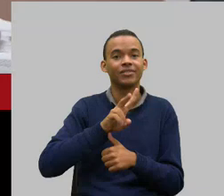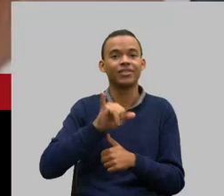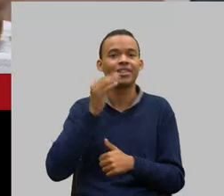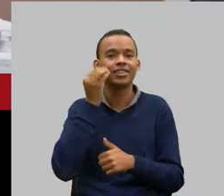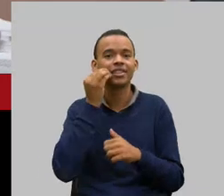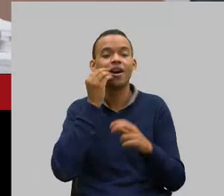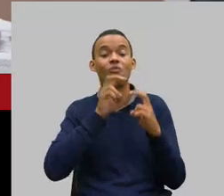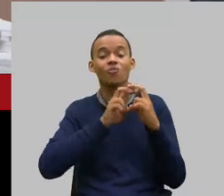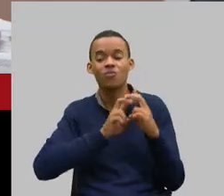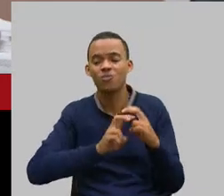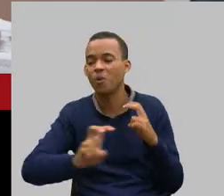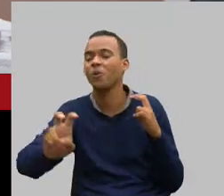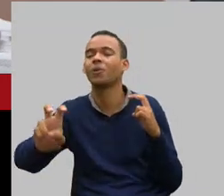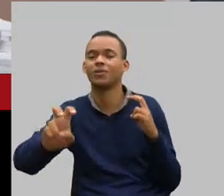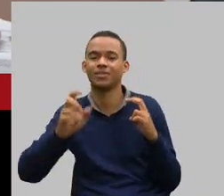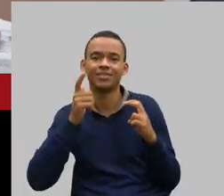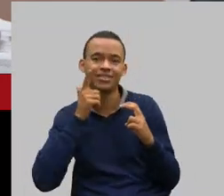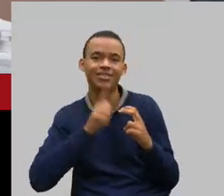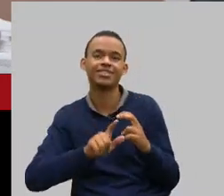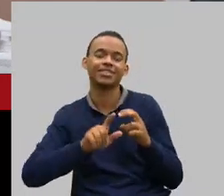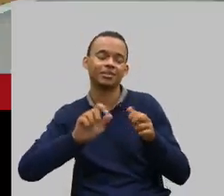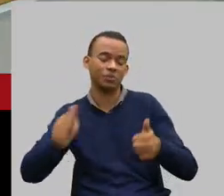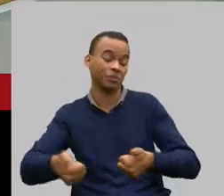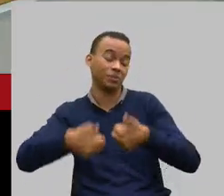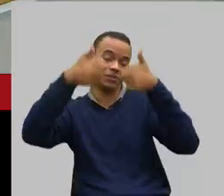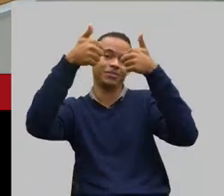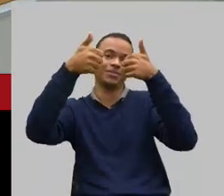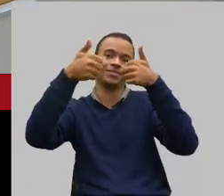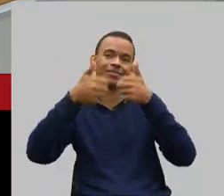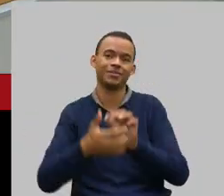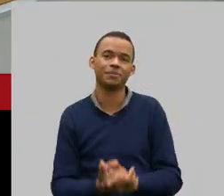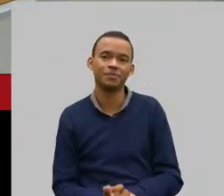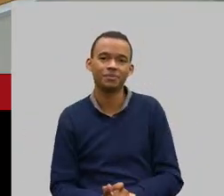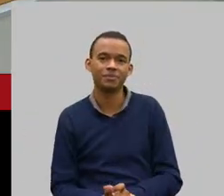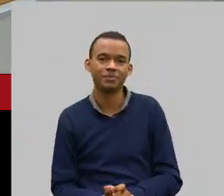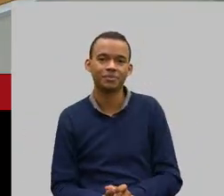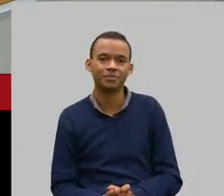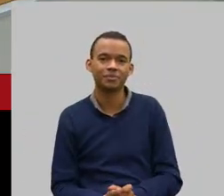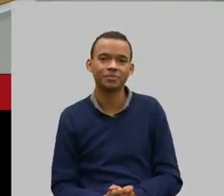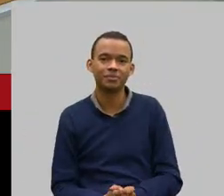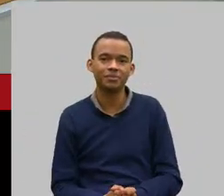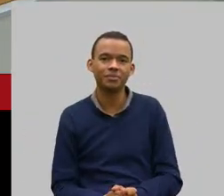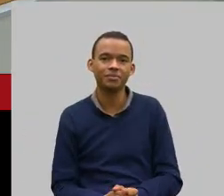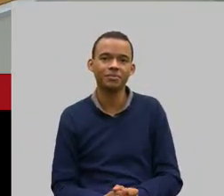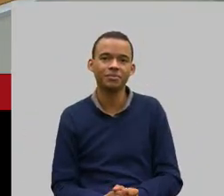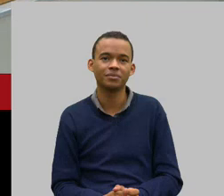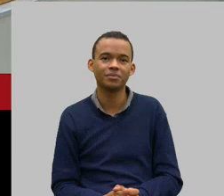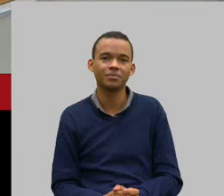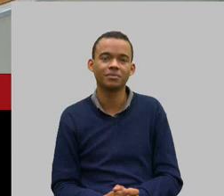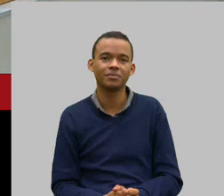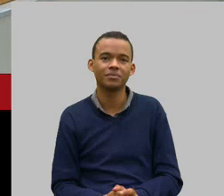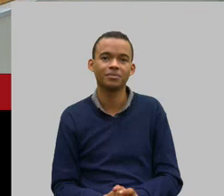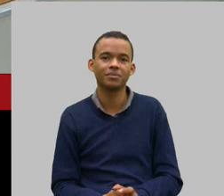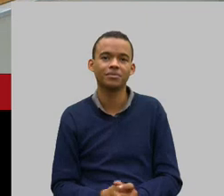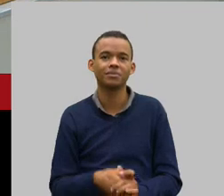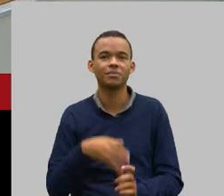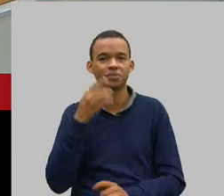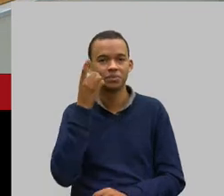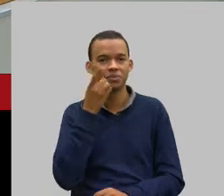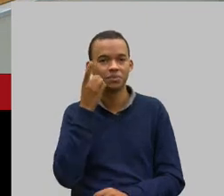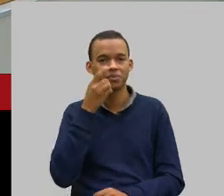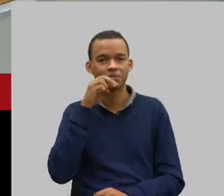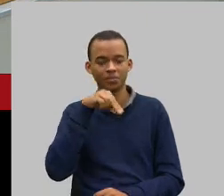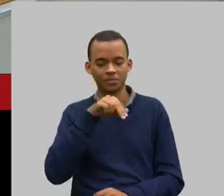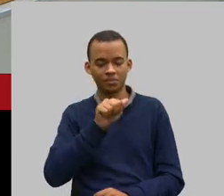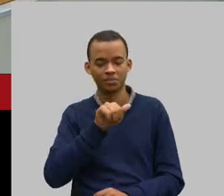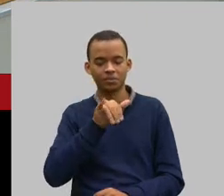minha região que vai ser também um de visor de águas isso a palavra secretário pass deputada naara Rocha qu